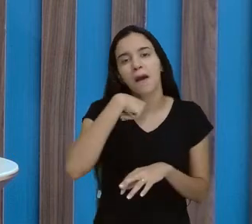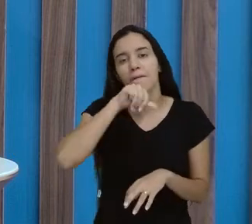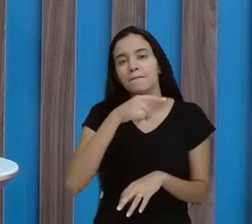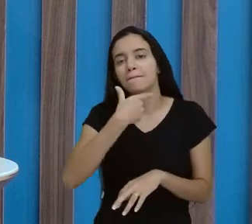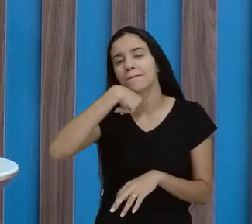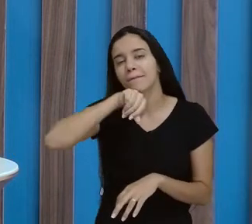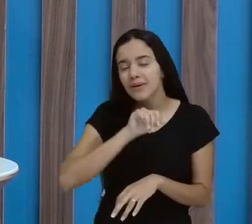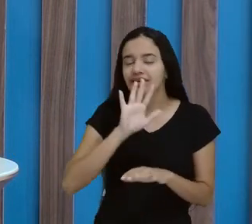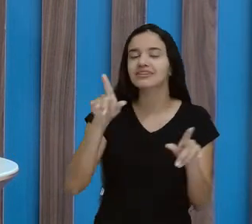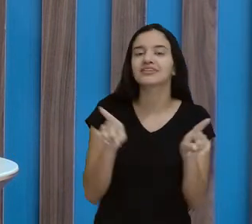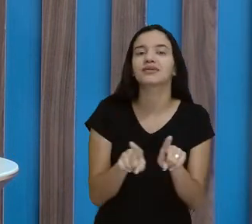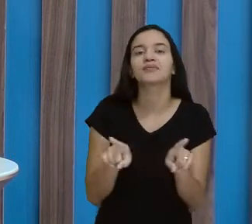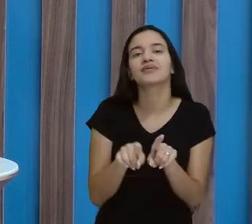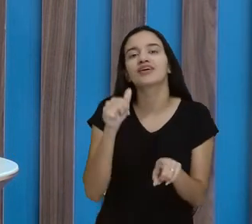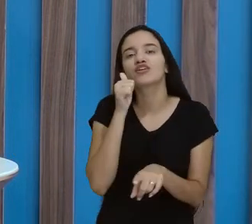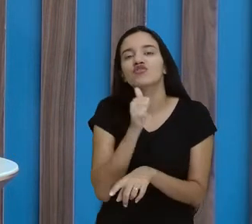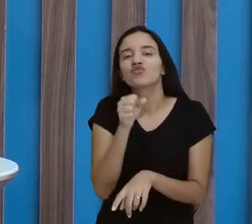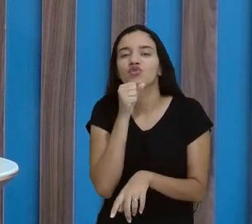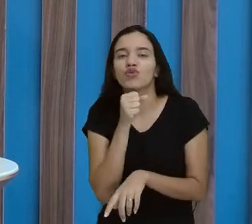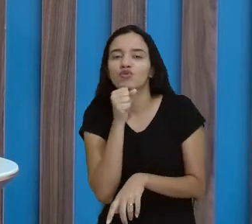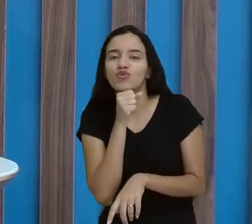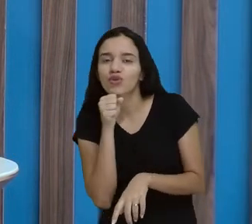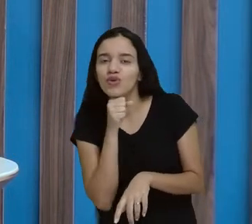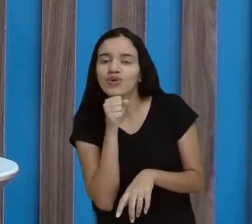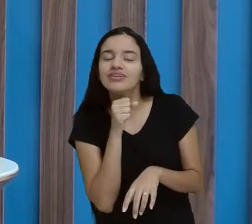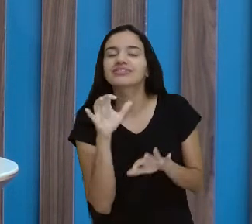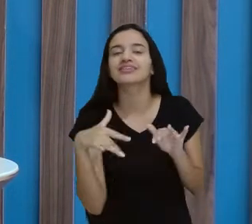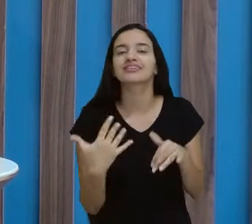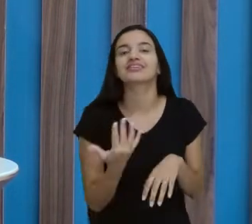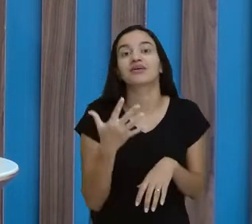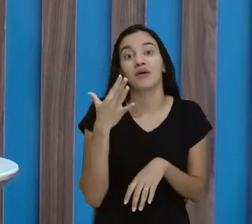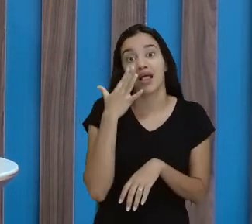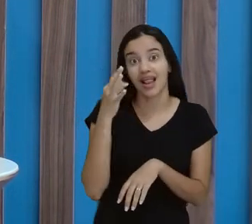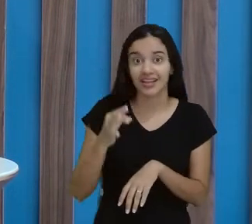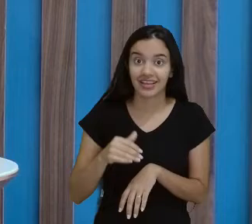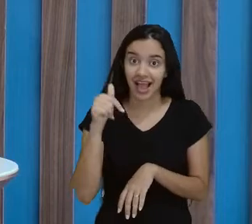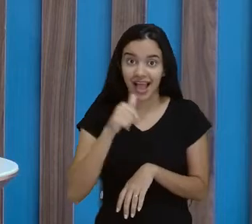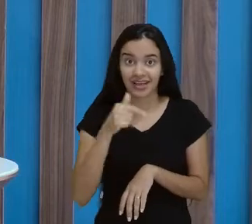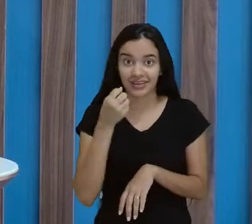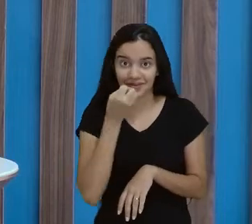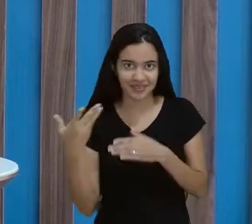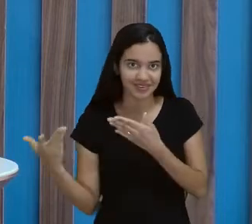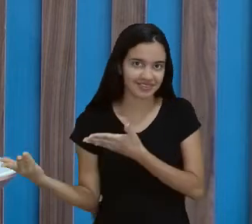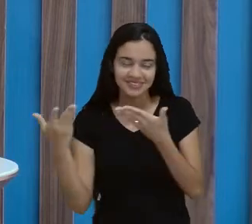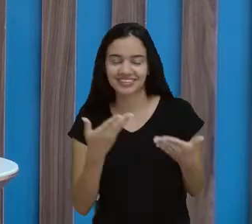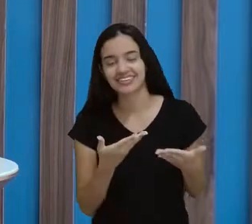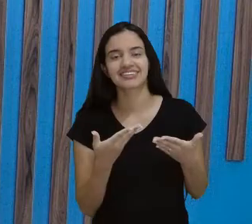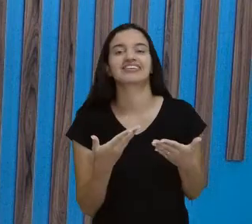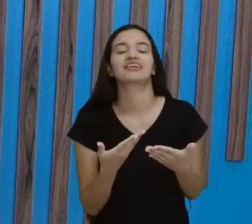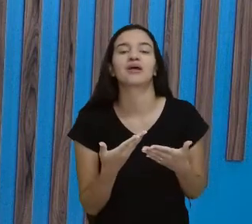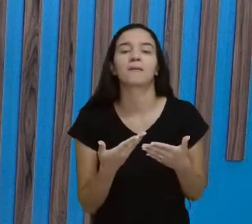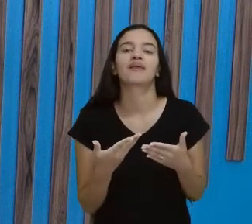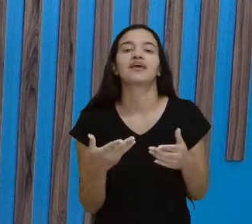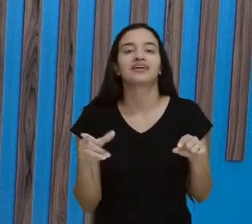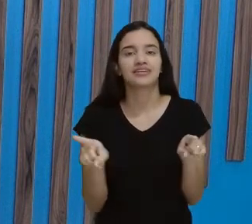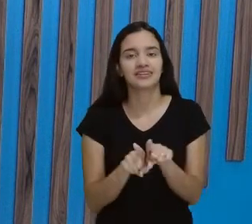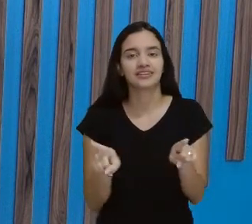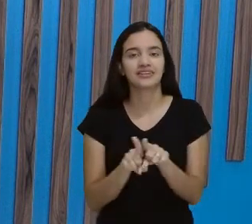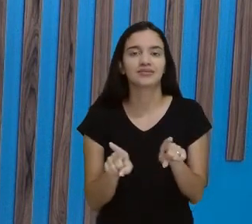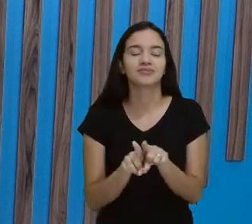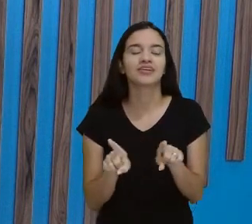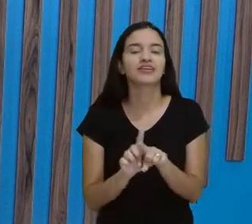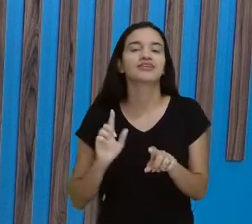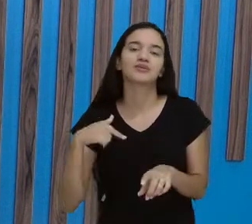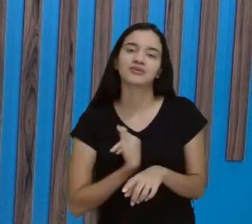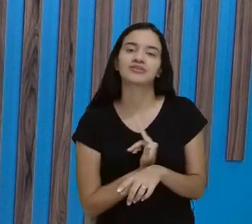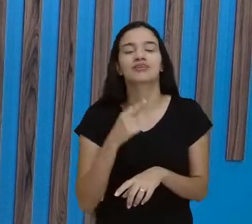muitas vovós que estão sempre ligadinhas aqui no Educa Recife. Sejam muito bem-vindos. Isso. E também aqui nós